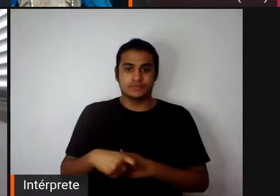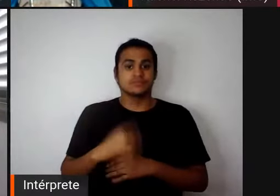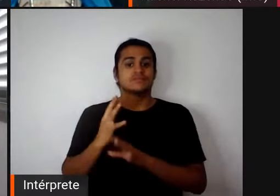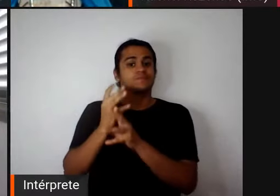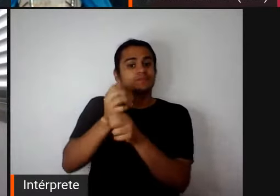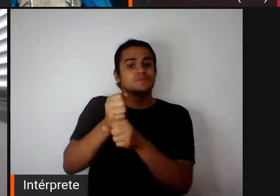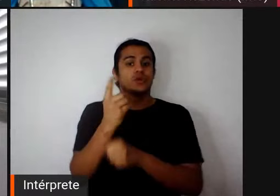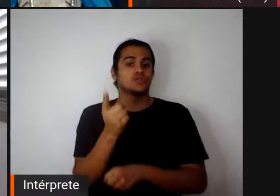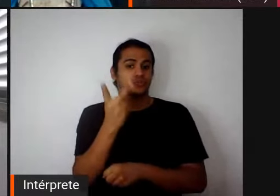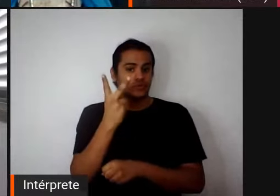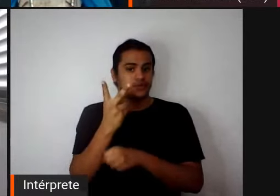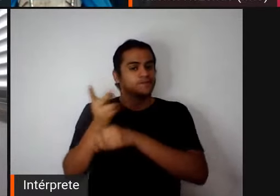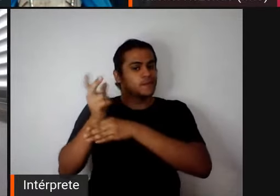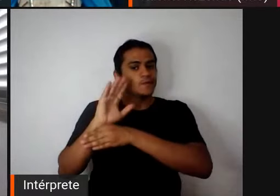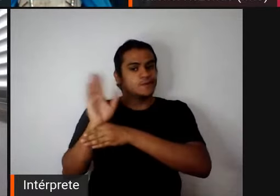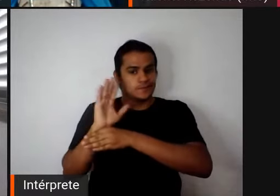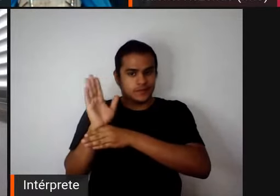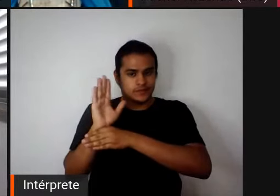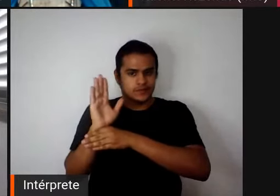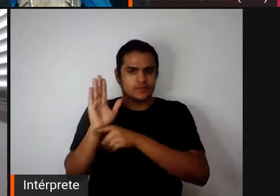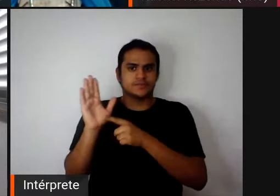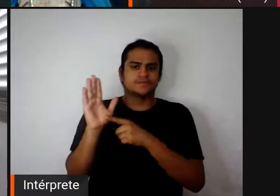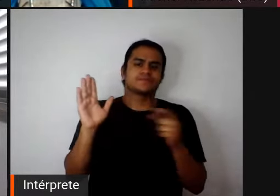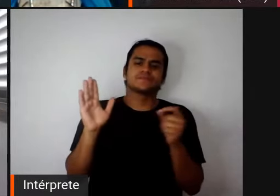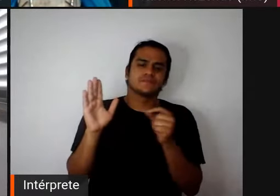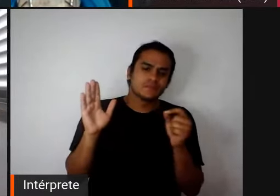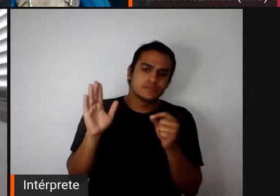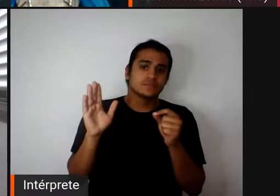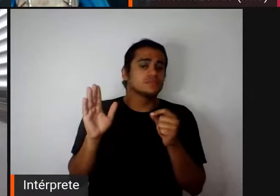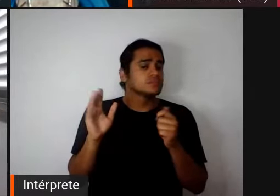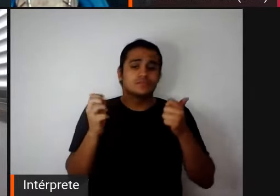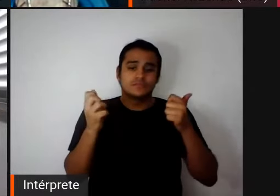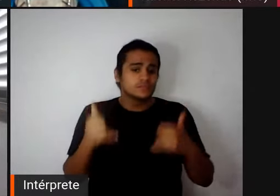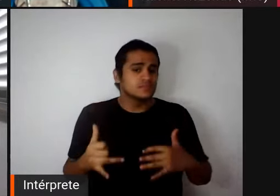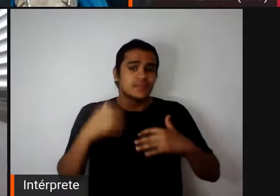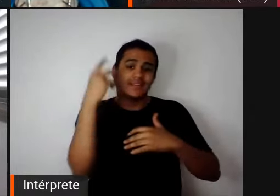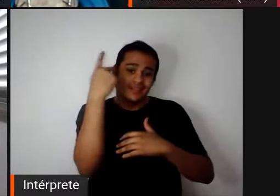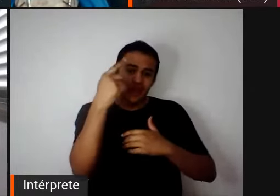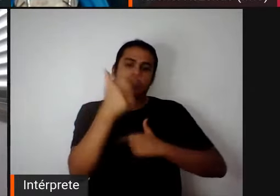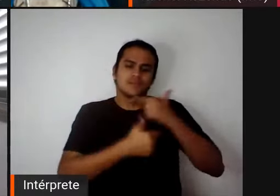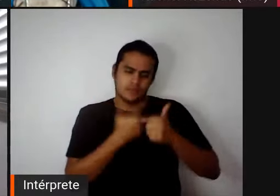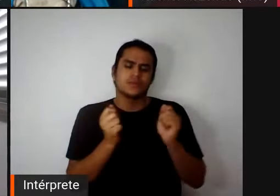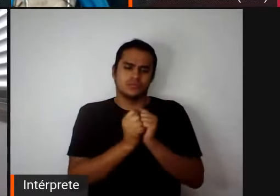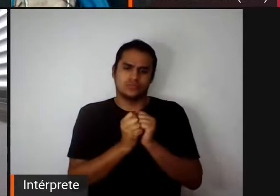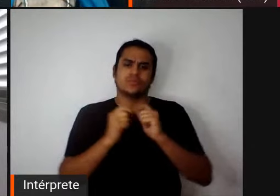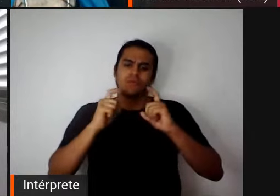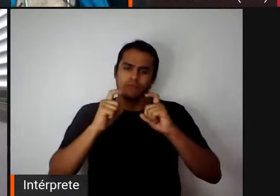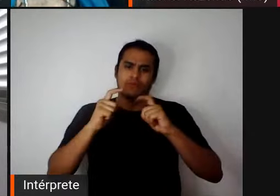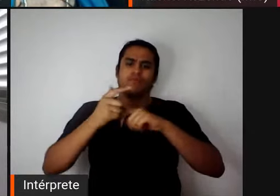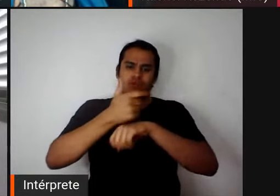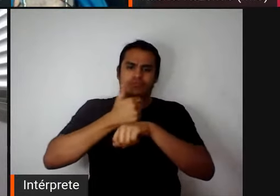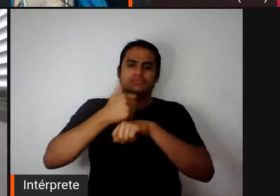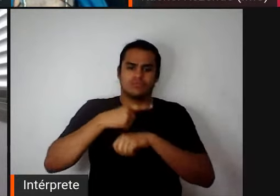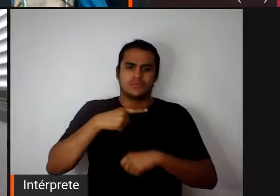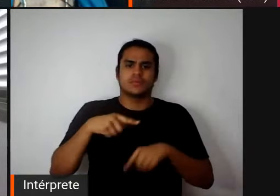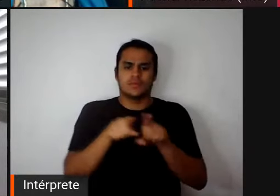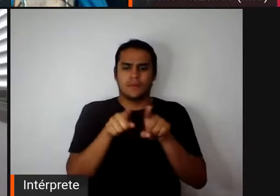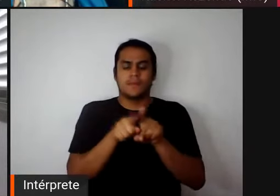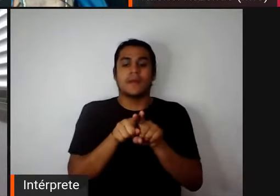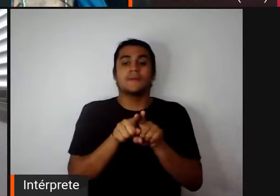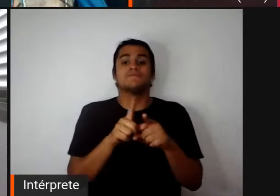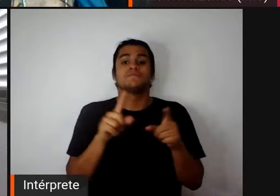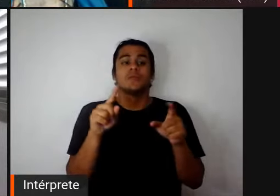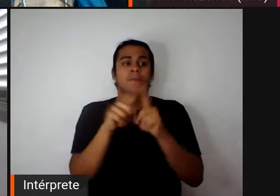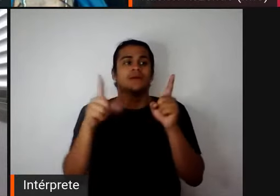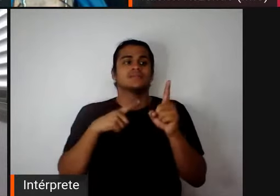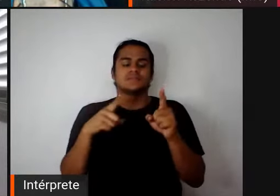vídeos, né, onde ela reflete a produção fotográfica também, mas ela fez opção, né, e nós trabalhamos isso,